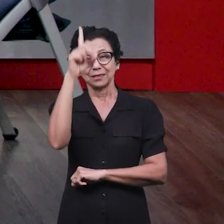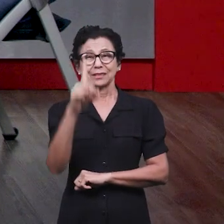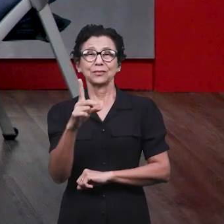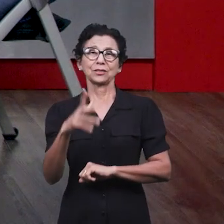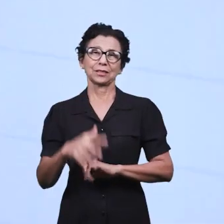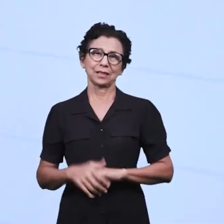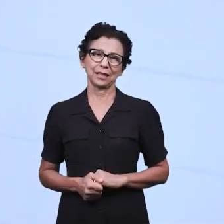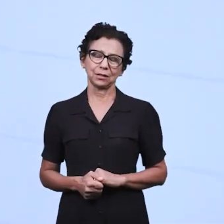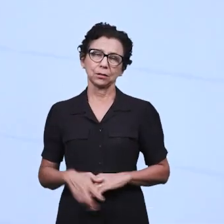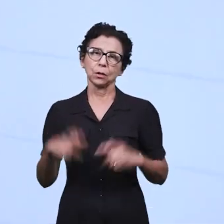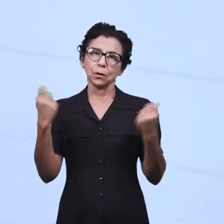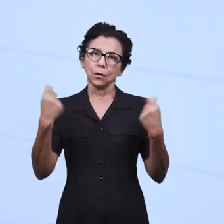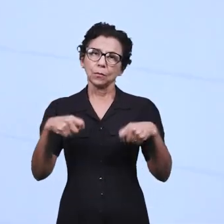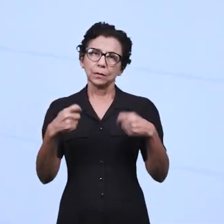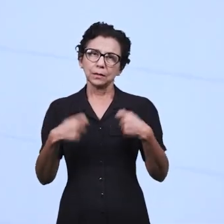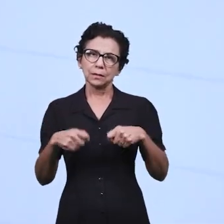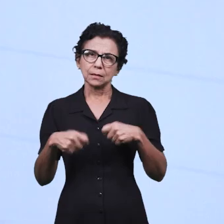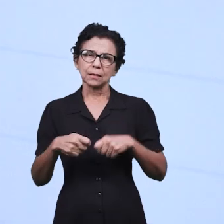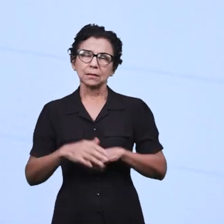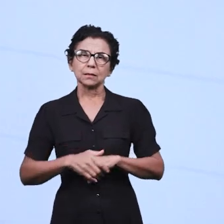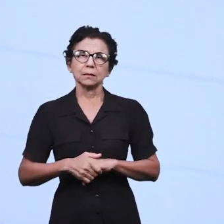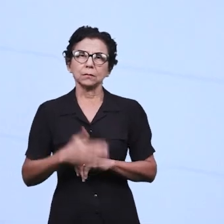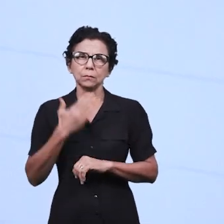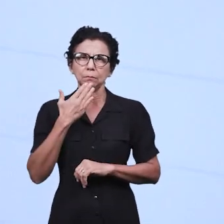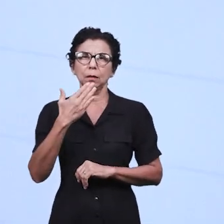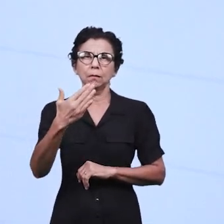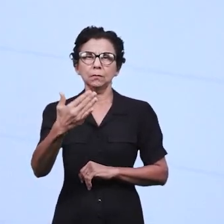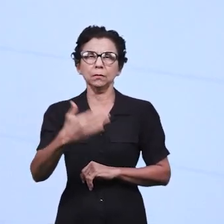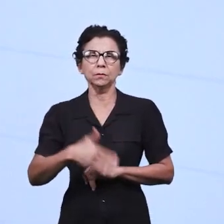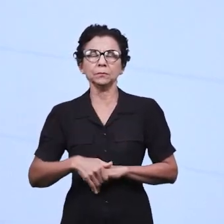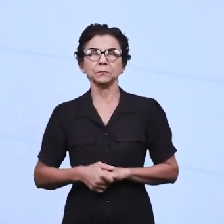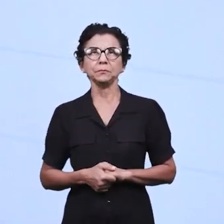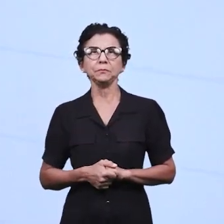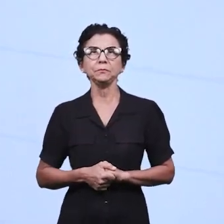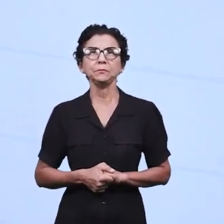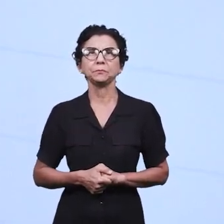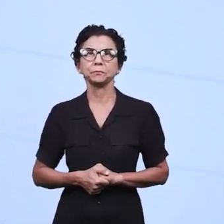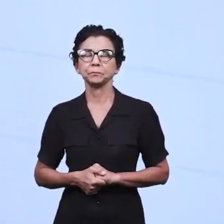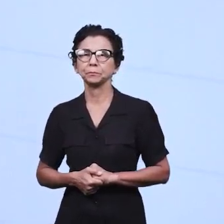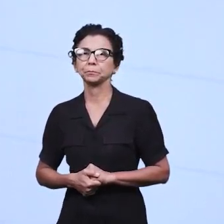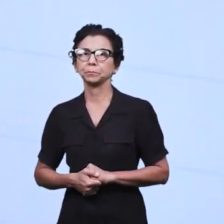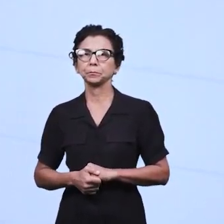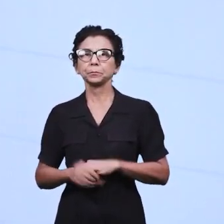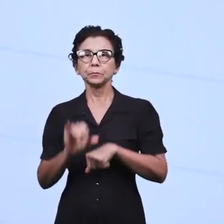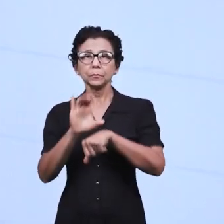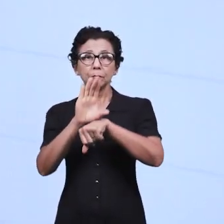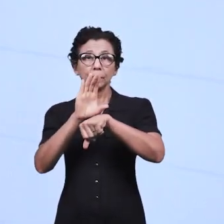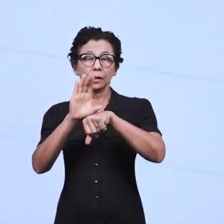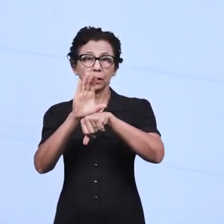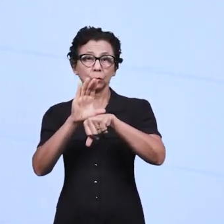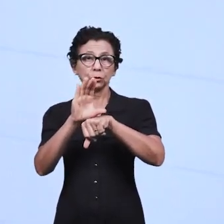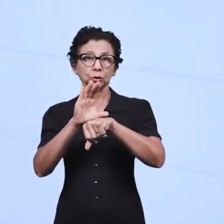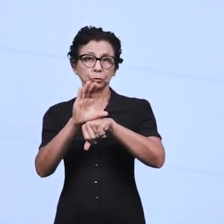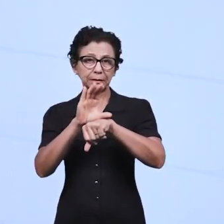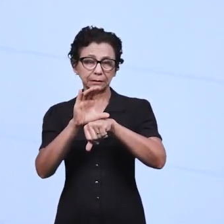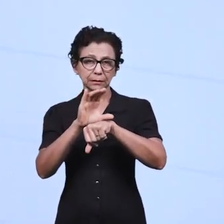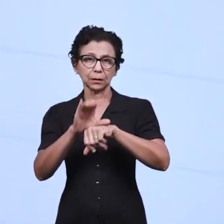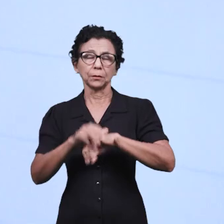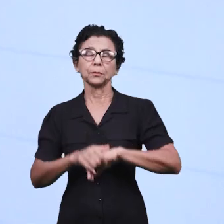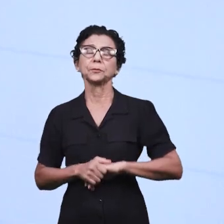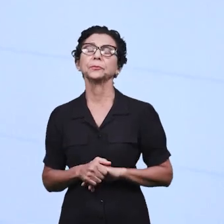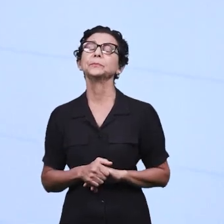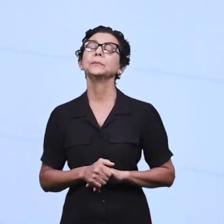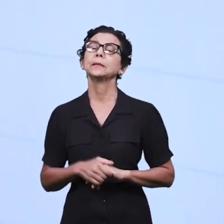direito. Então, assim, precisa ser feito esse requerimento, né? Quem assegura isso é a própria Constituição, sabe? Quem tem